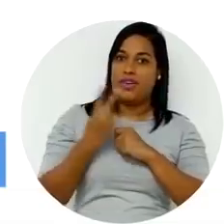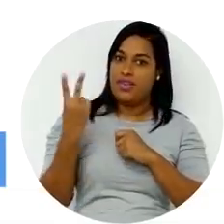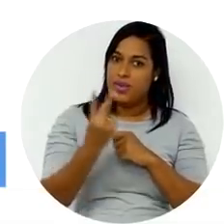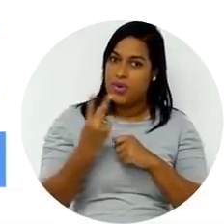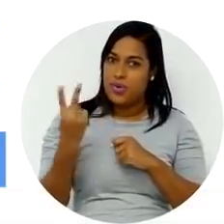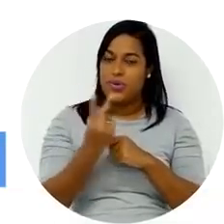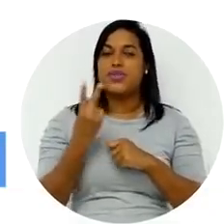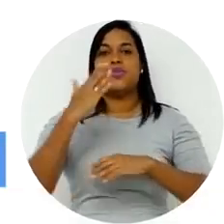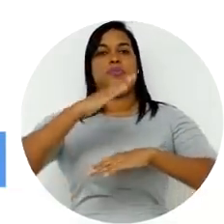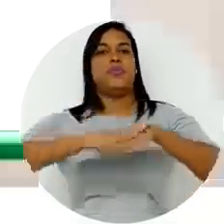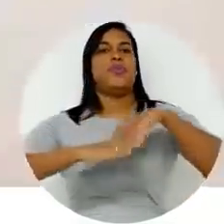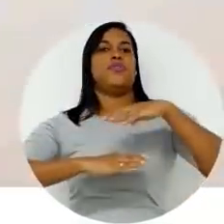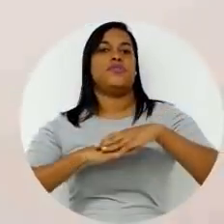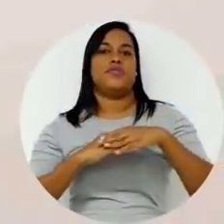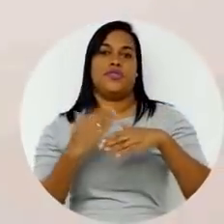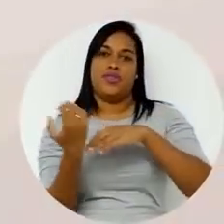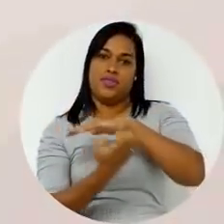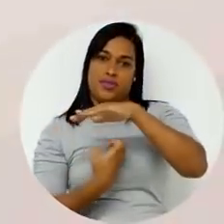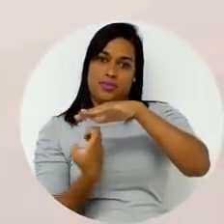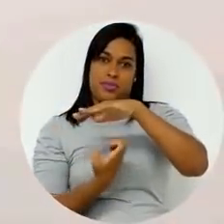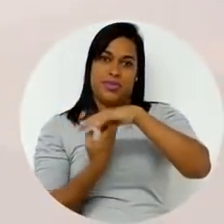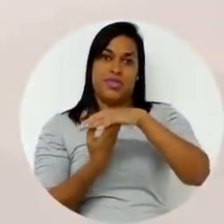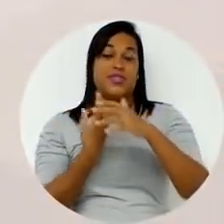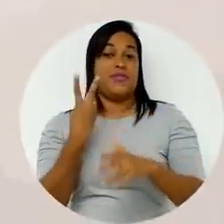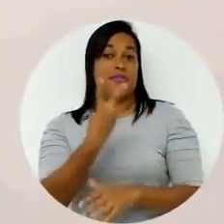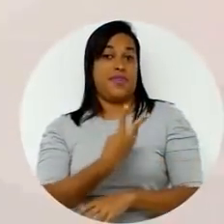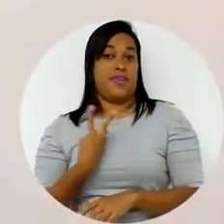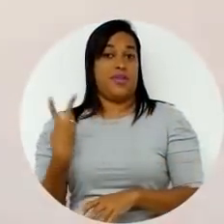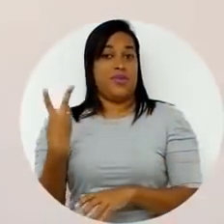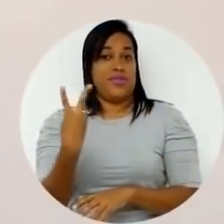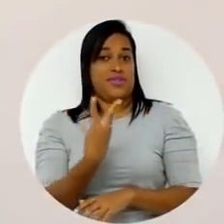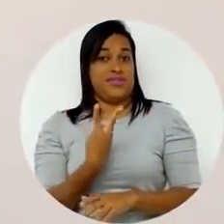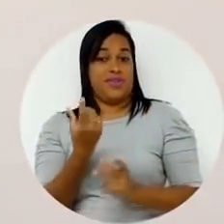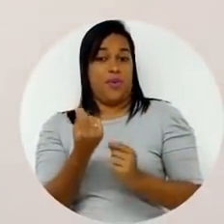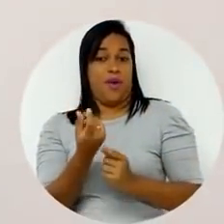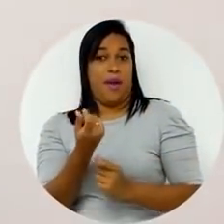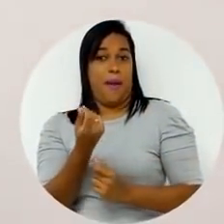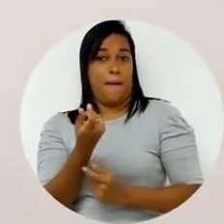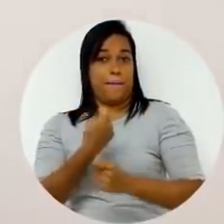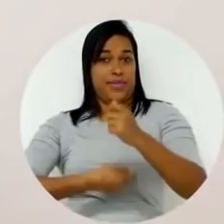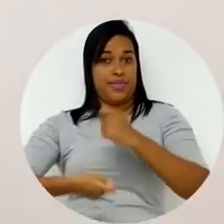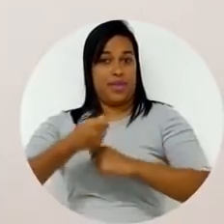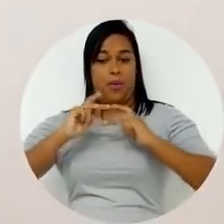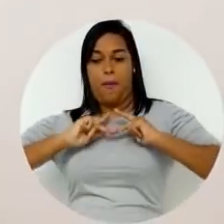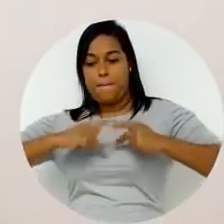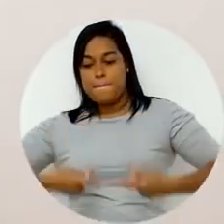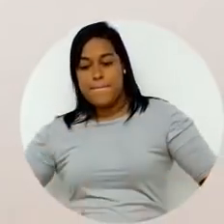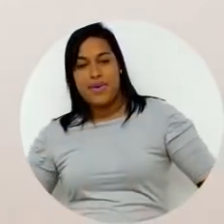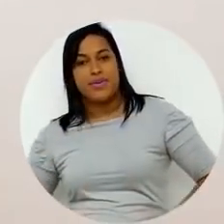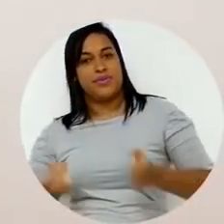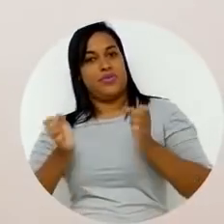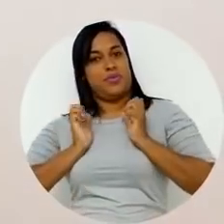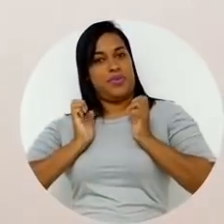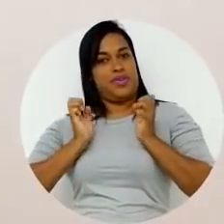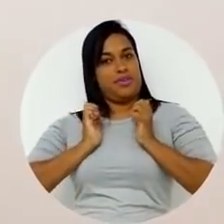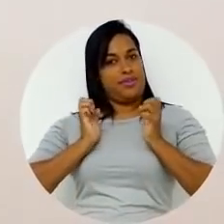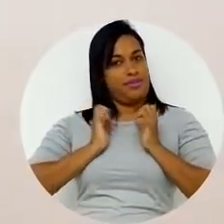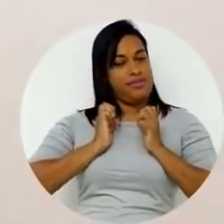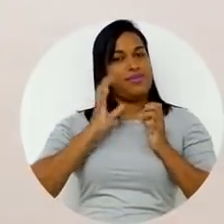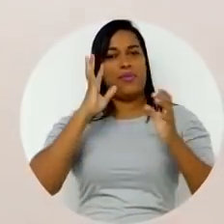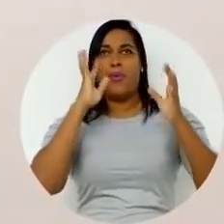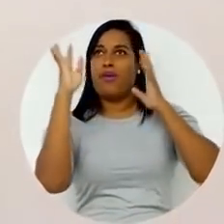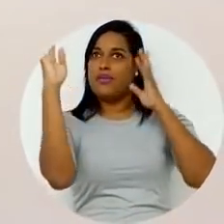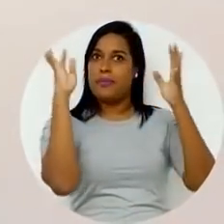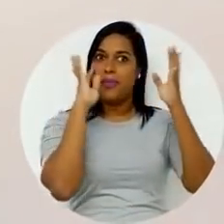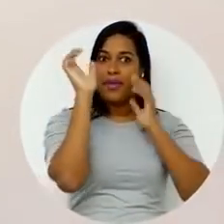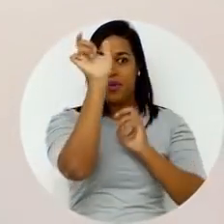competências aos colaboradores da organização, valorizarmos o capital humano, toda a riqueza de